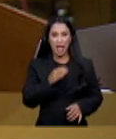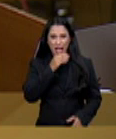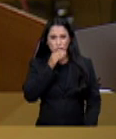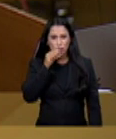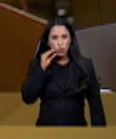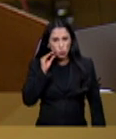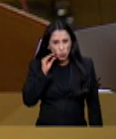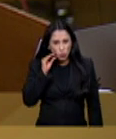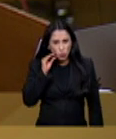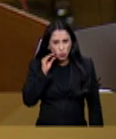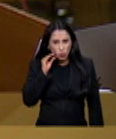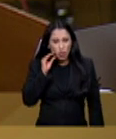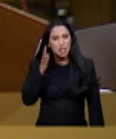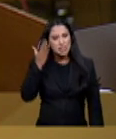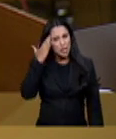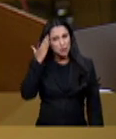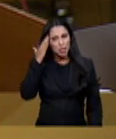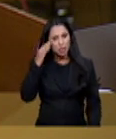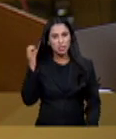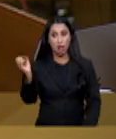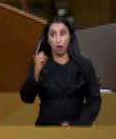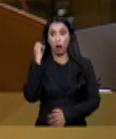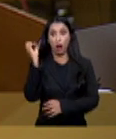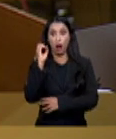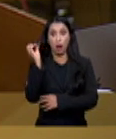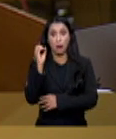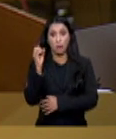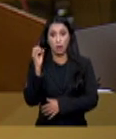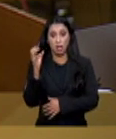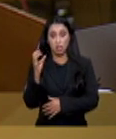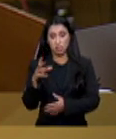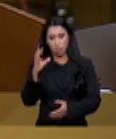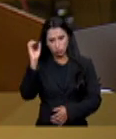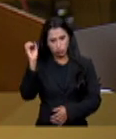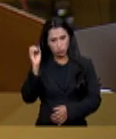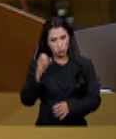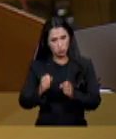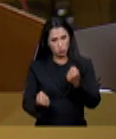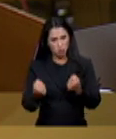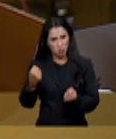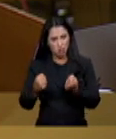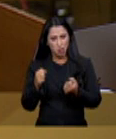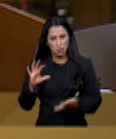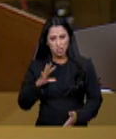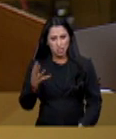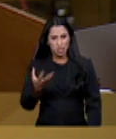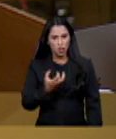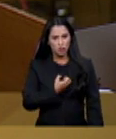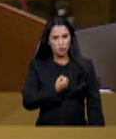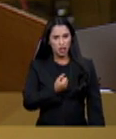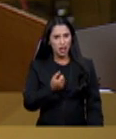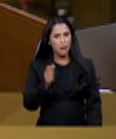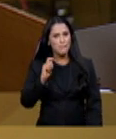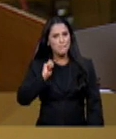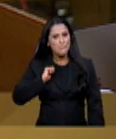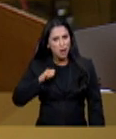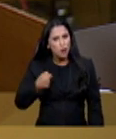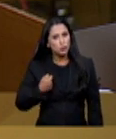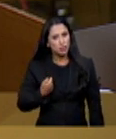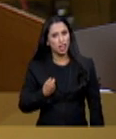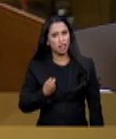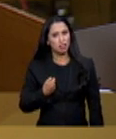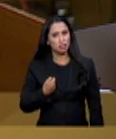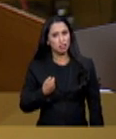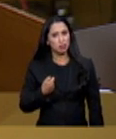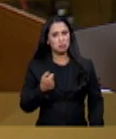adulto deslocar uma ambulância em vão, isso tem requintes de perversidade, isso não é uma diversão. Portanto,